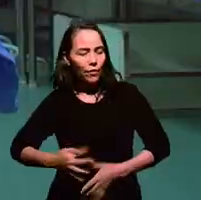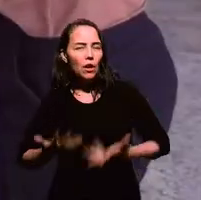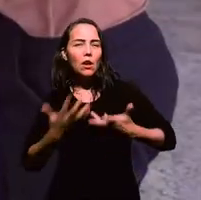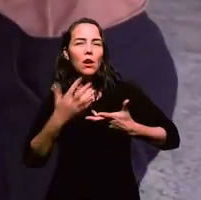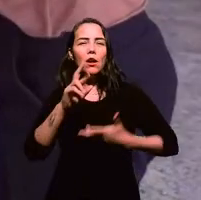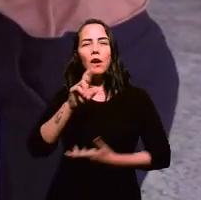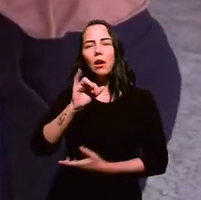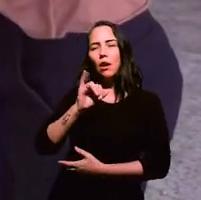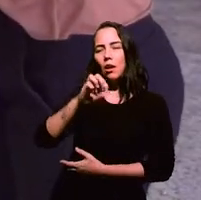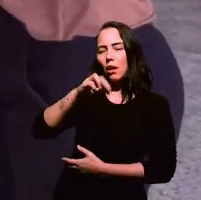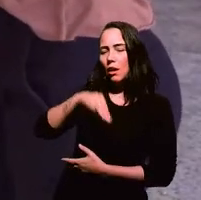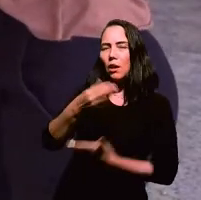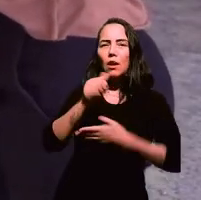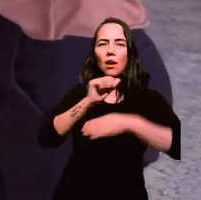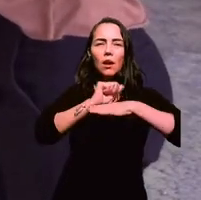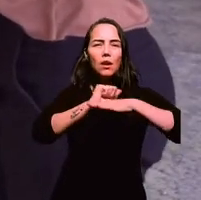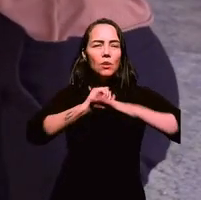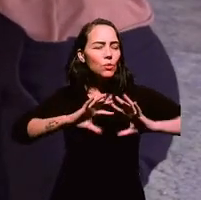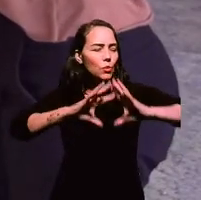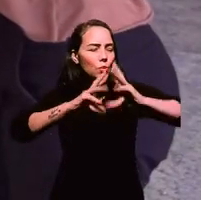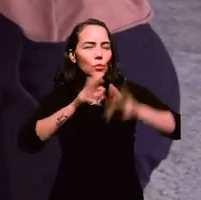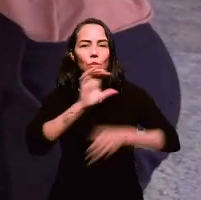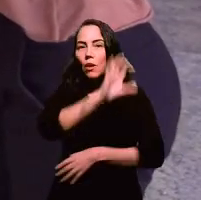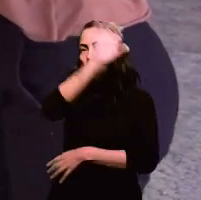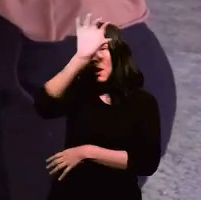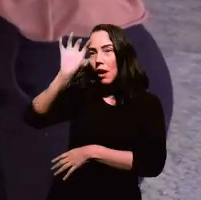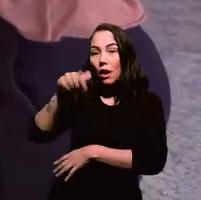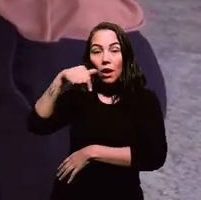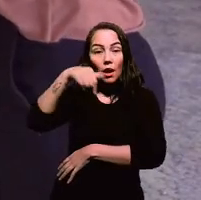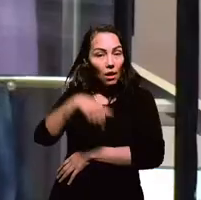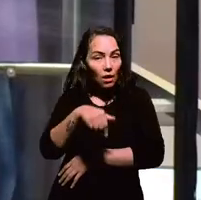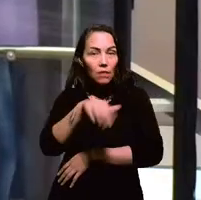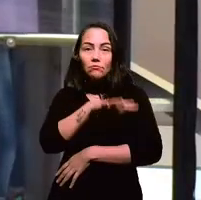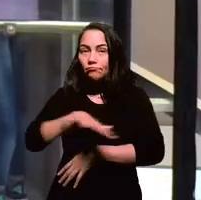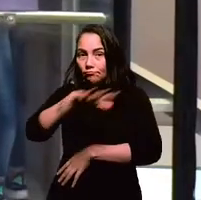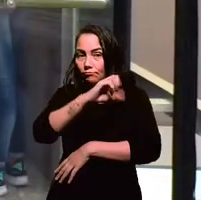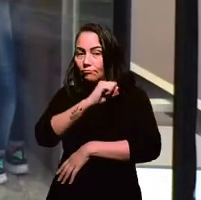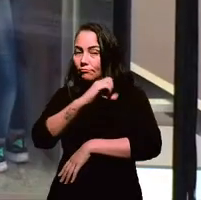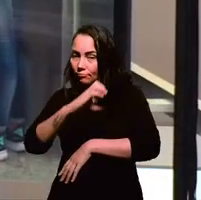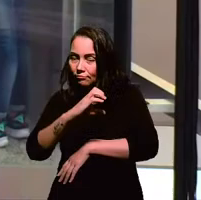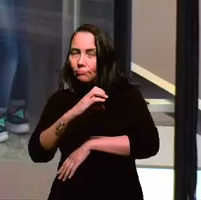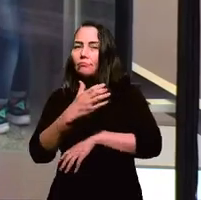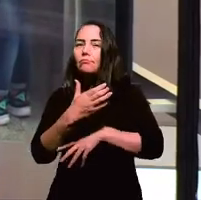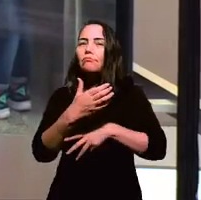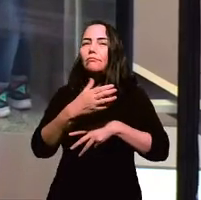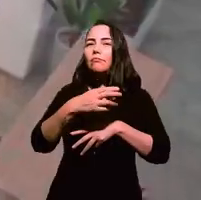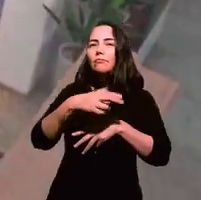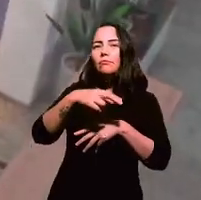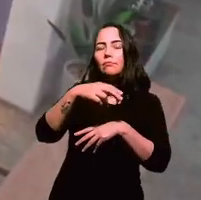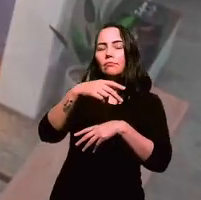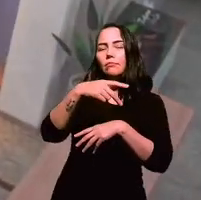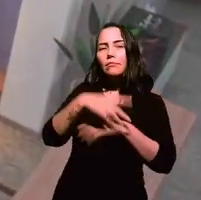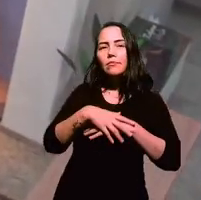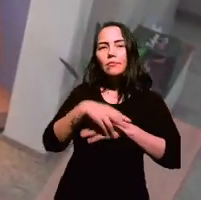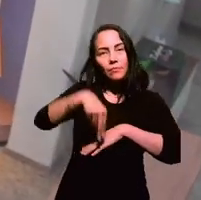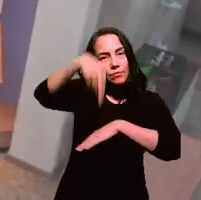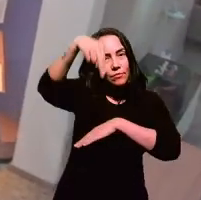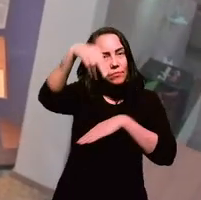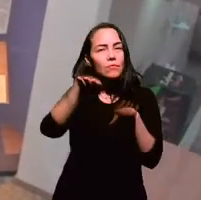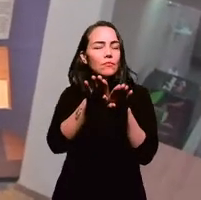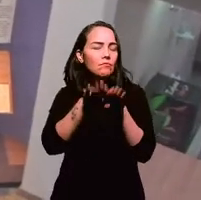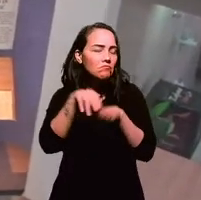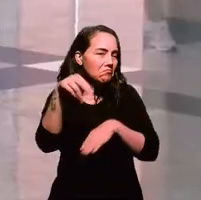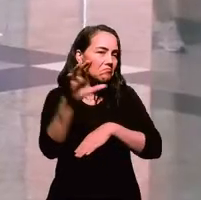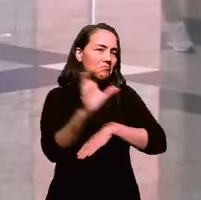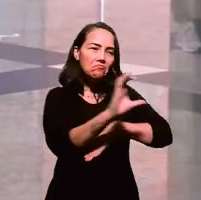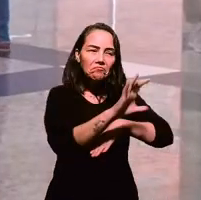de rim, atende toda a região aqui do Planalto Norte e Nordeste. Então tem uma capacidade operacional de